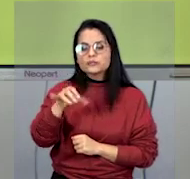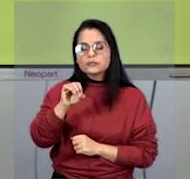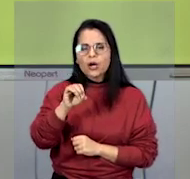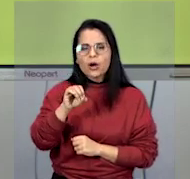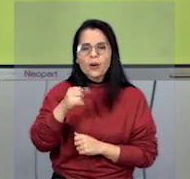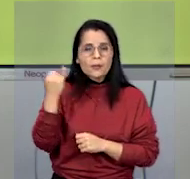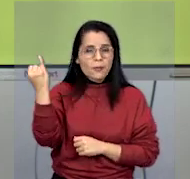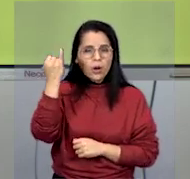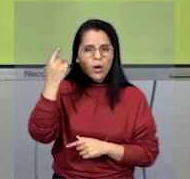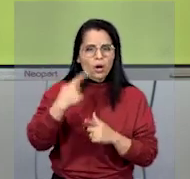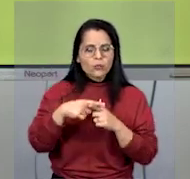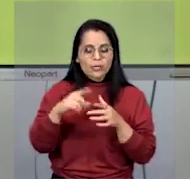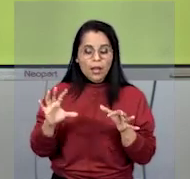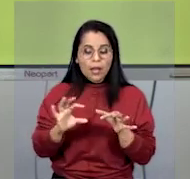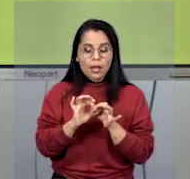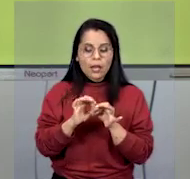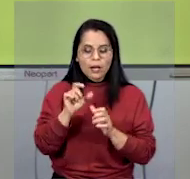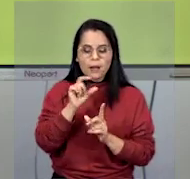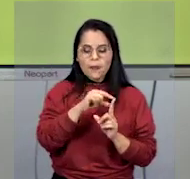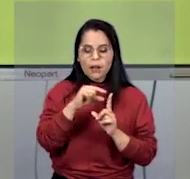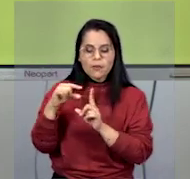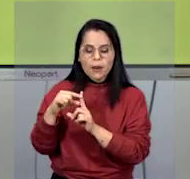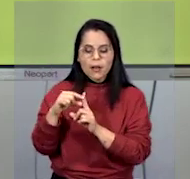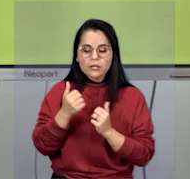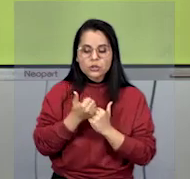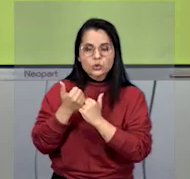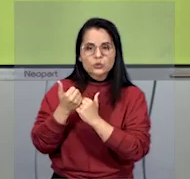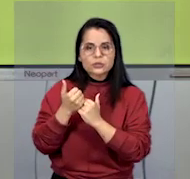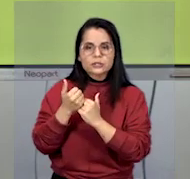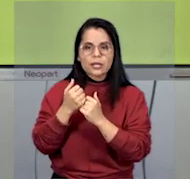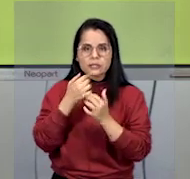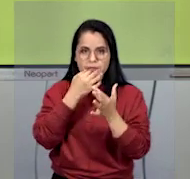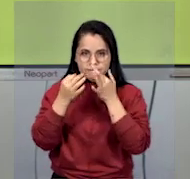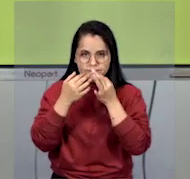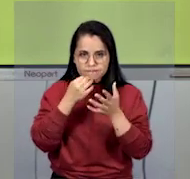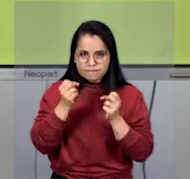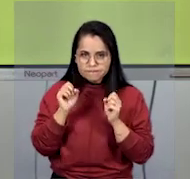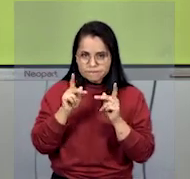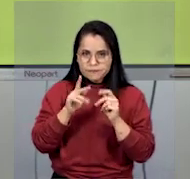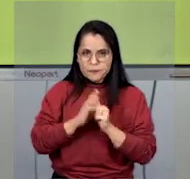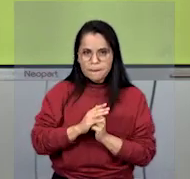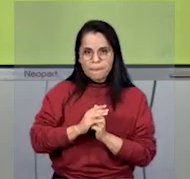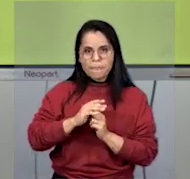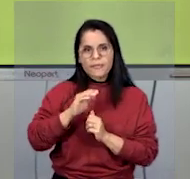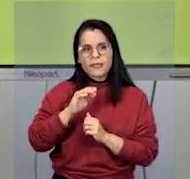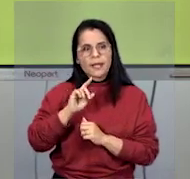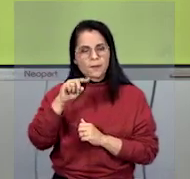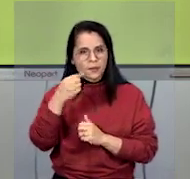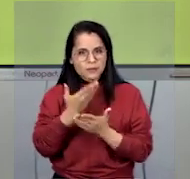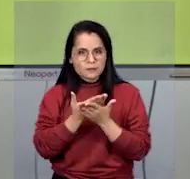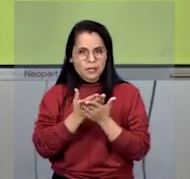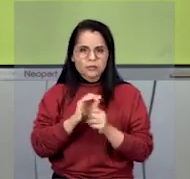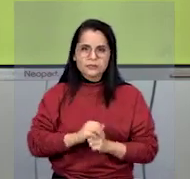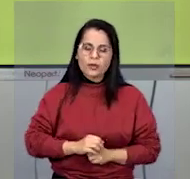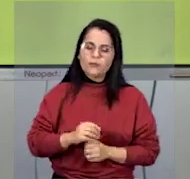ela vai ligar as palavras, os termos ali, que vão dar sustentação àquela argumentação. Ok? É a